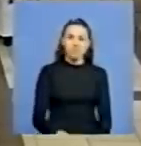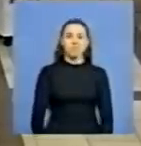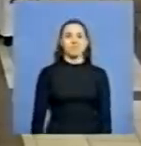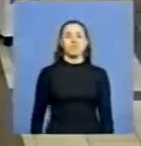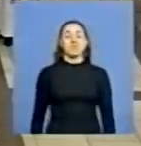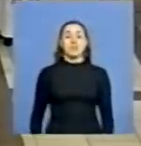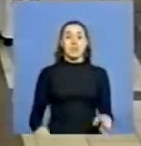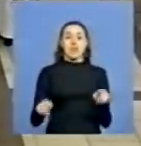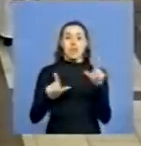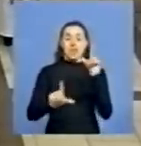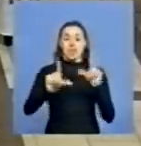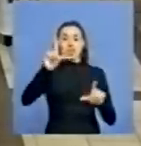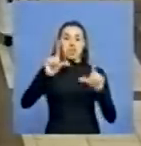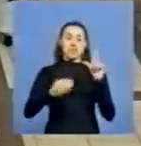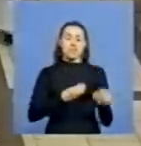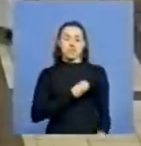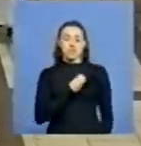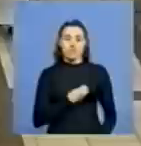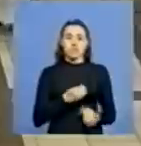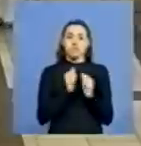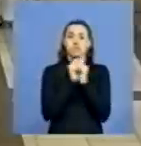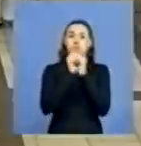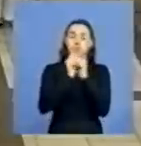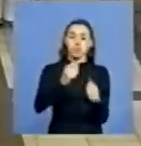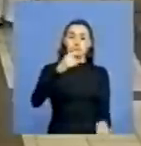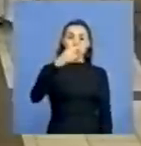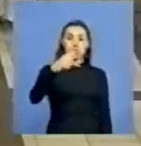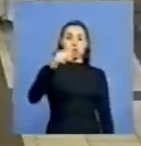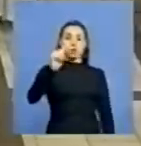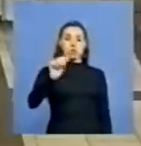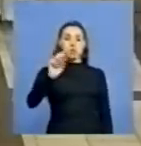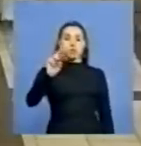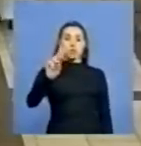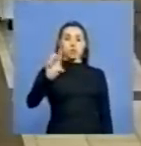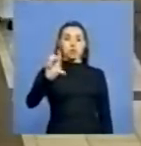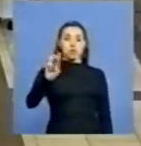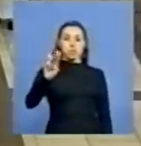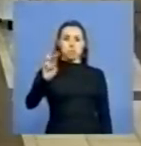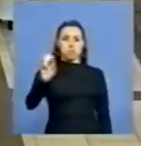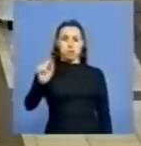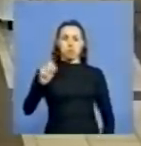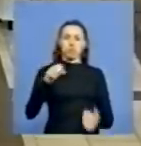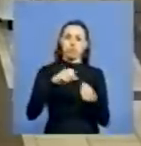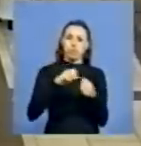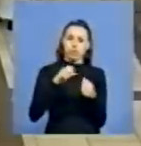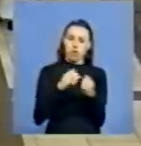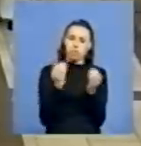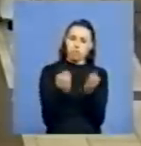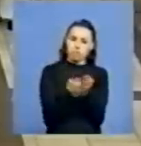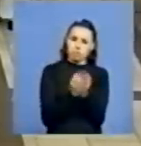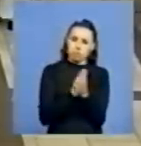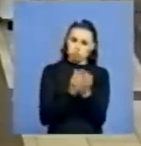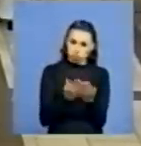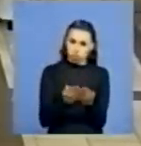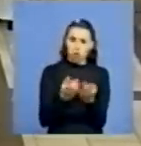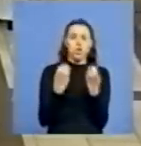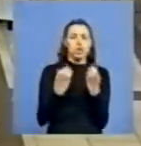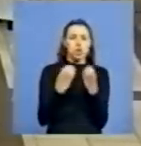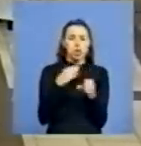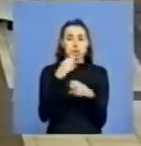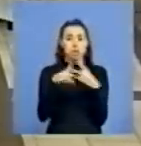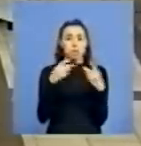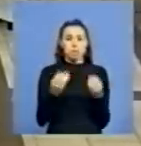A Rede Vida e a Paulus Editora querem presentear os casais